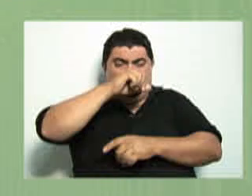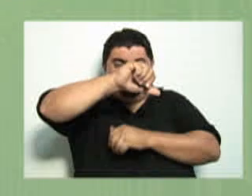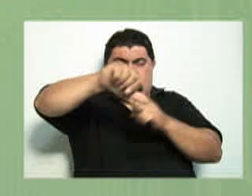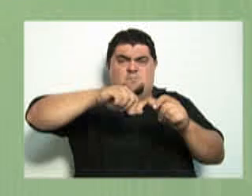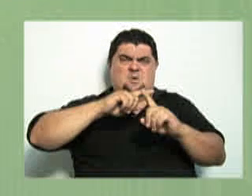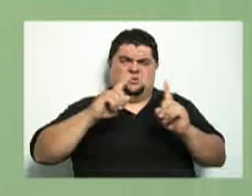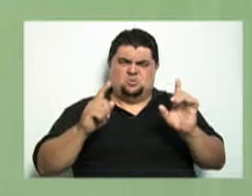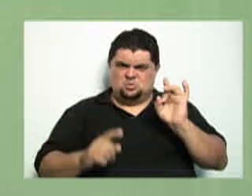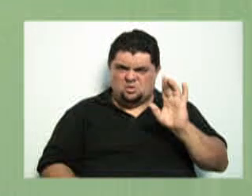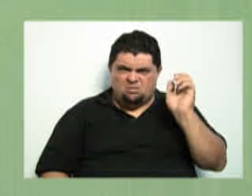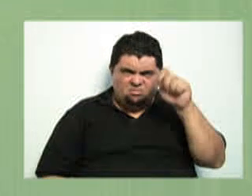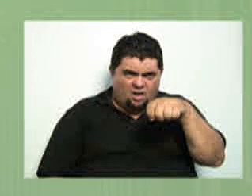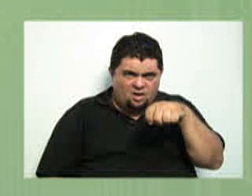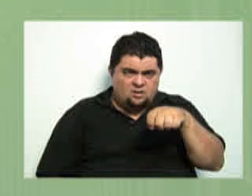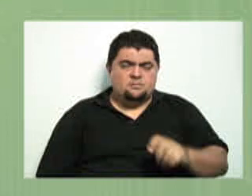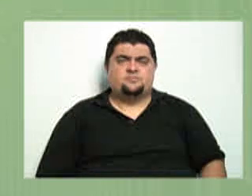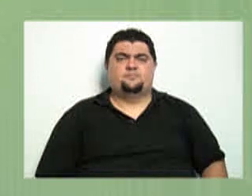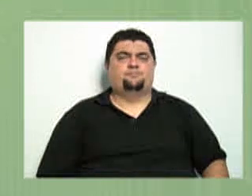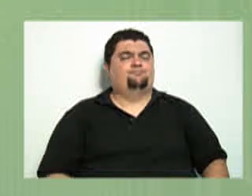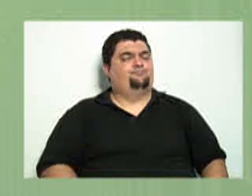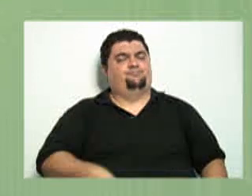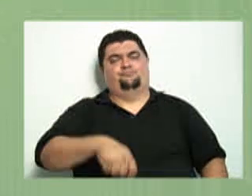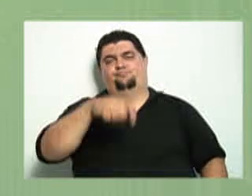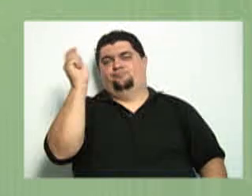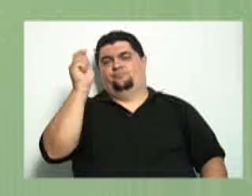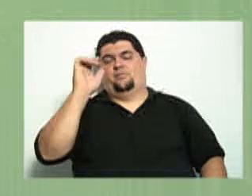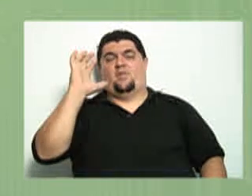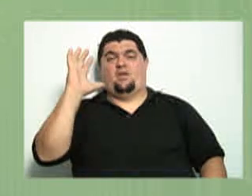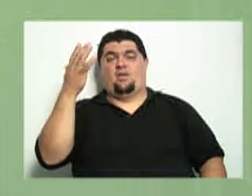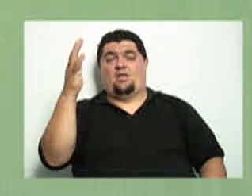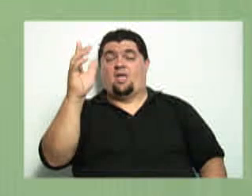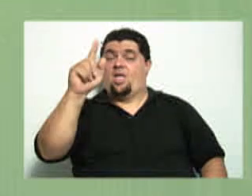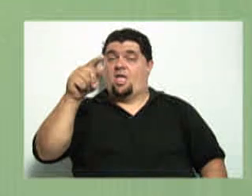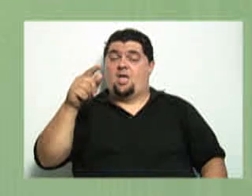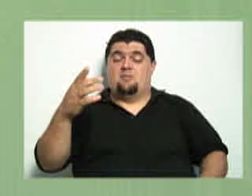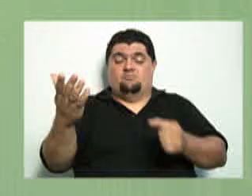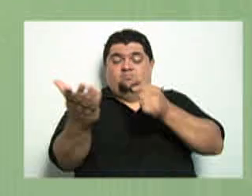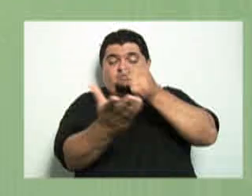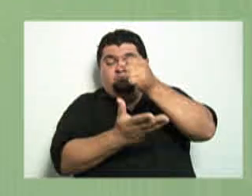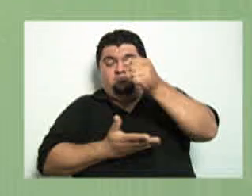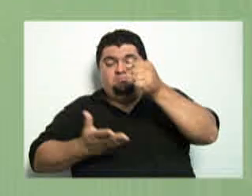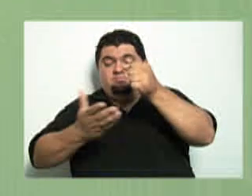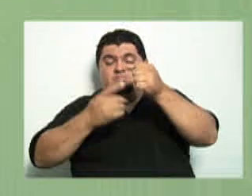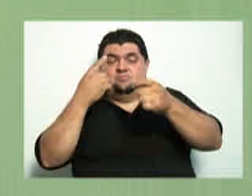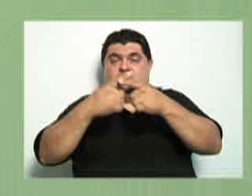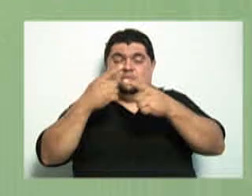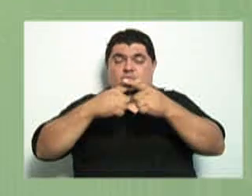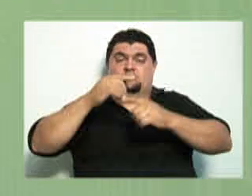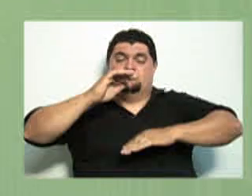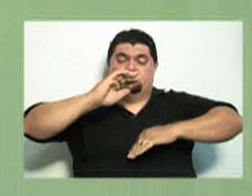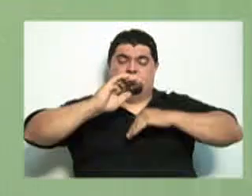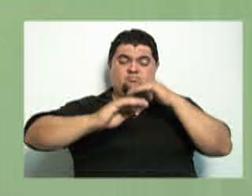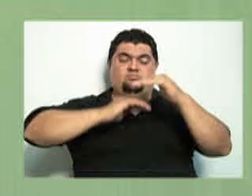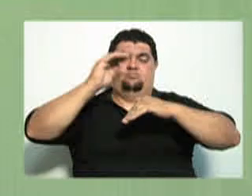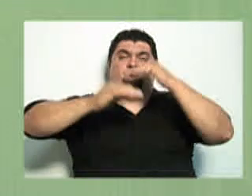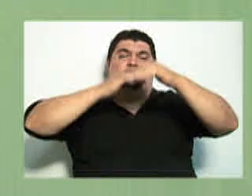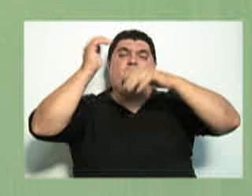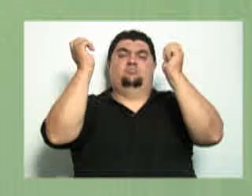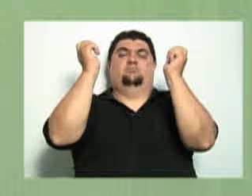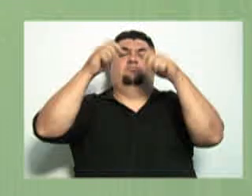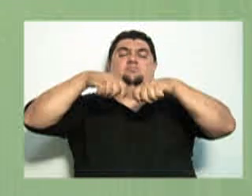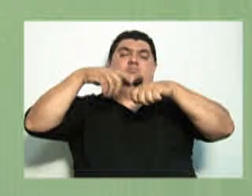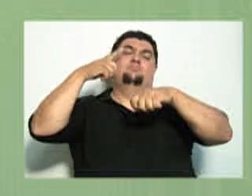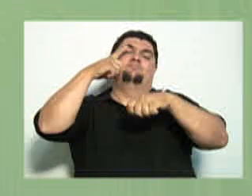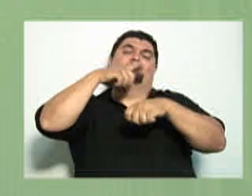seria suficiente. O ambiente natural é a base para a sustentabilidade e, portanto, a base